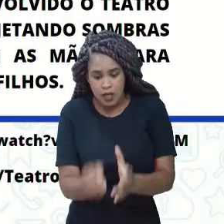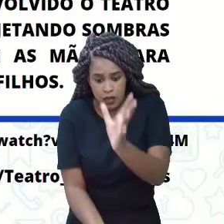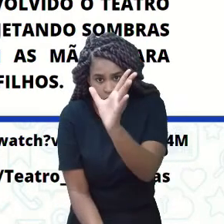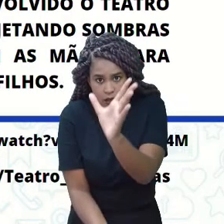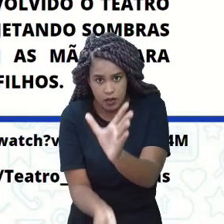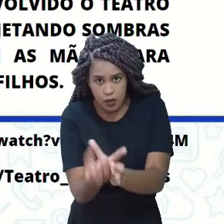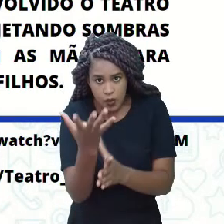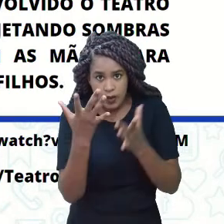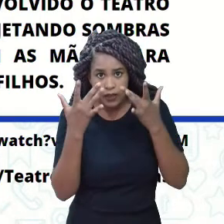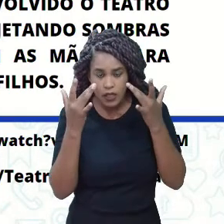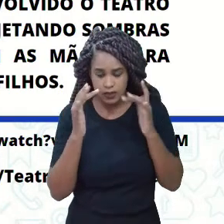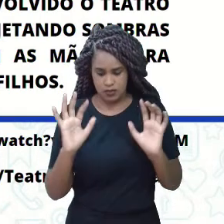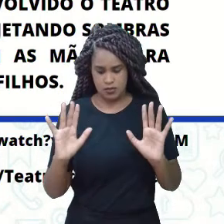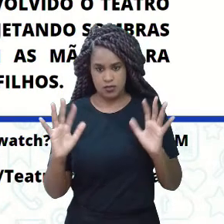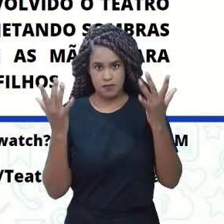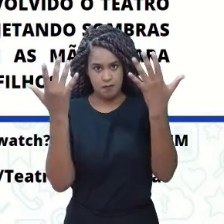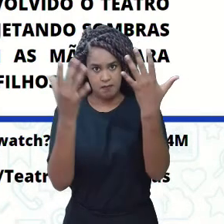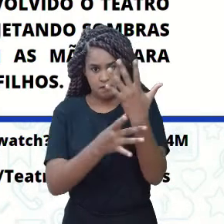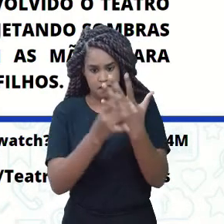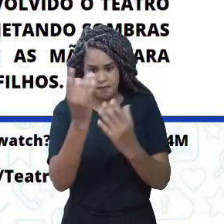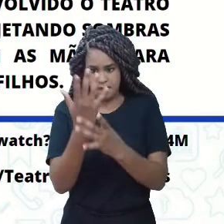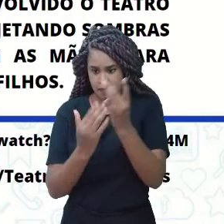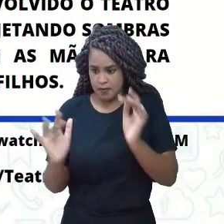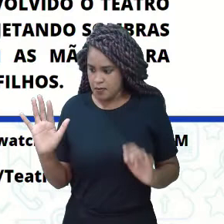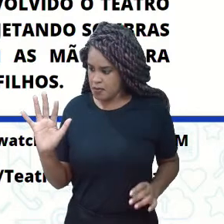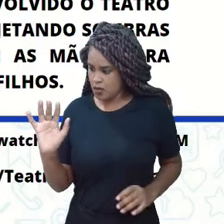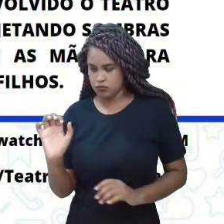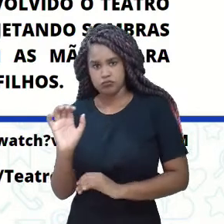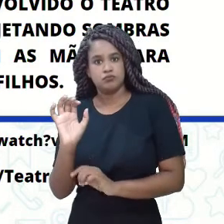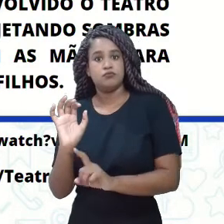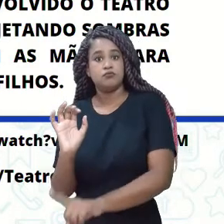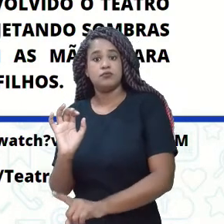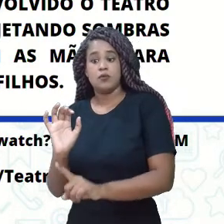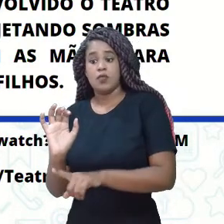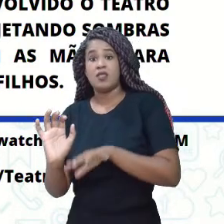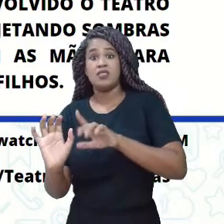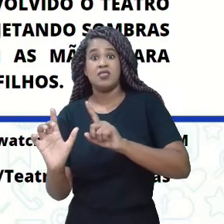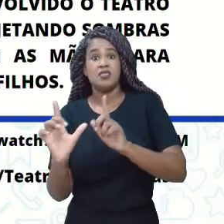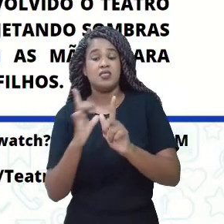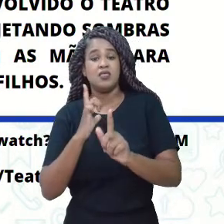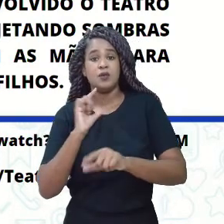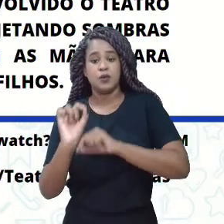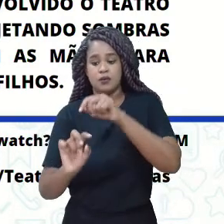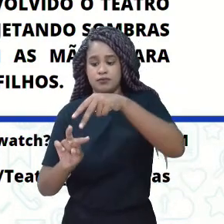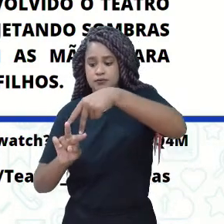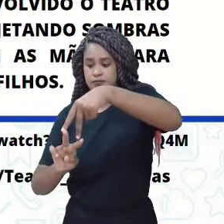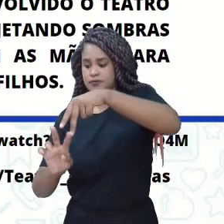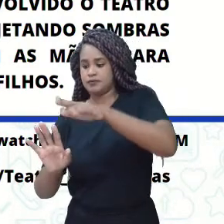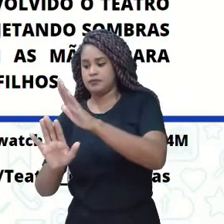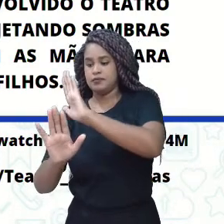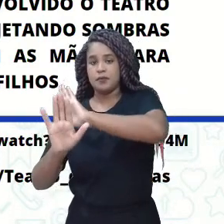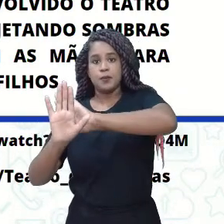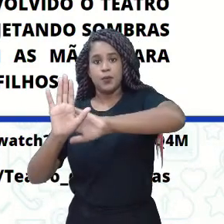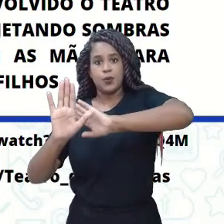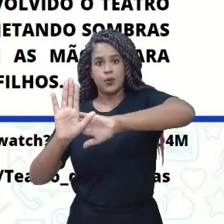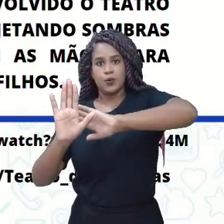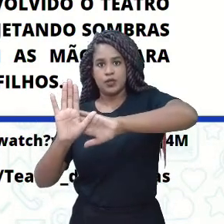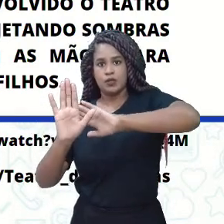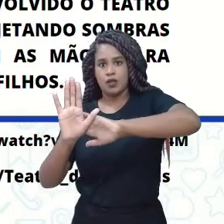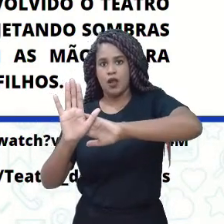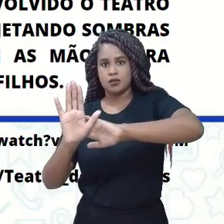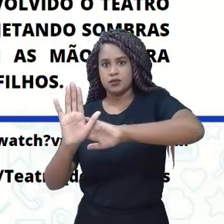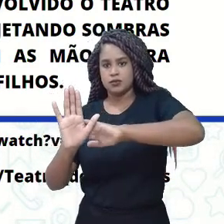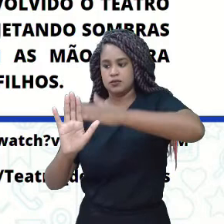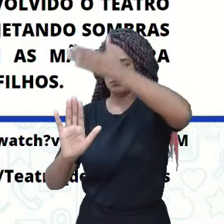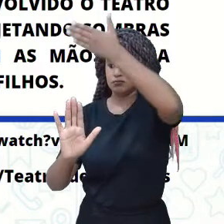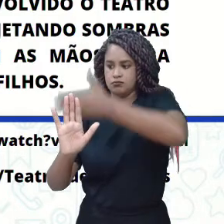de dedos, projetando as sombras com as mãos para distrair os seus